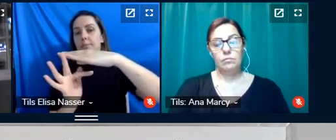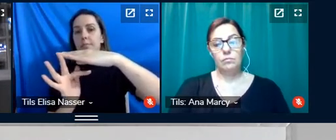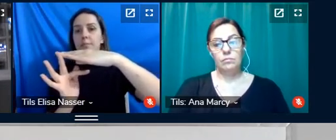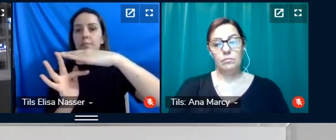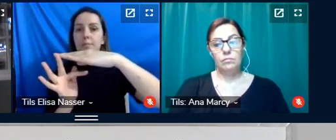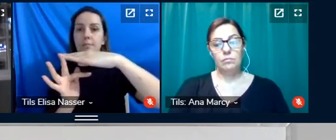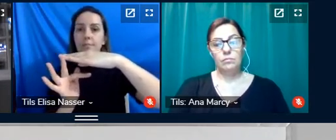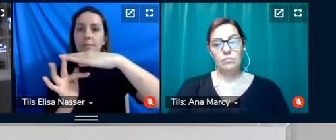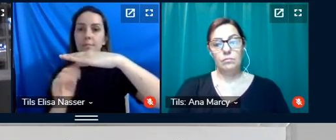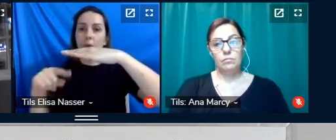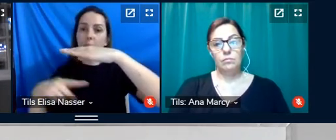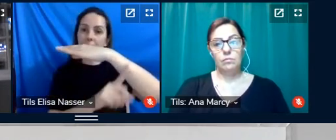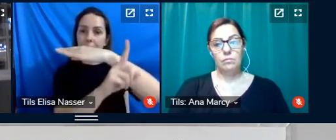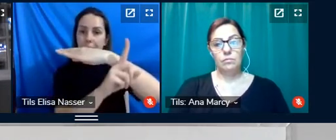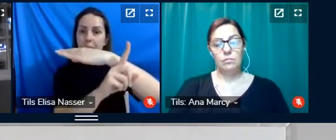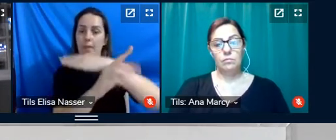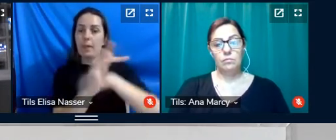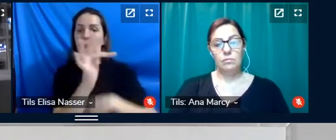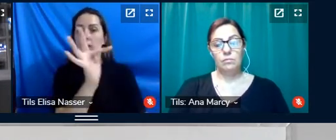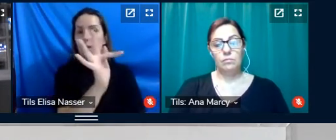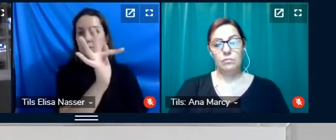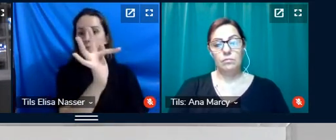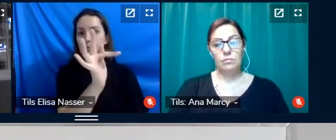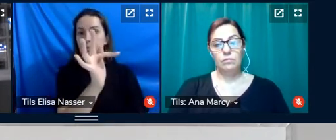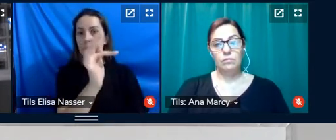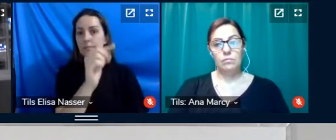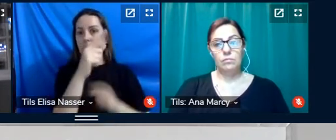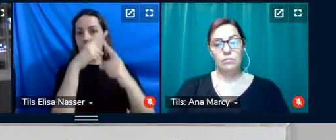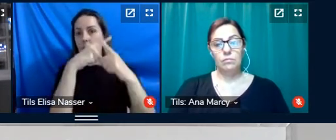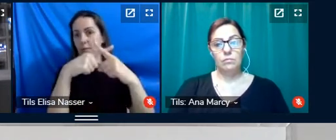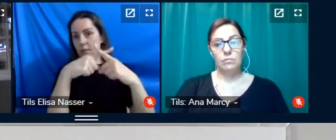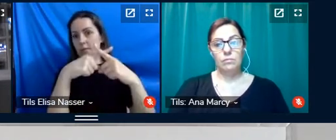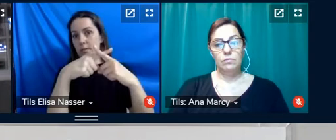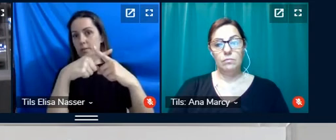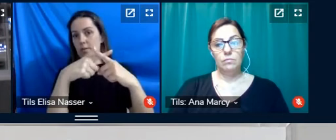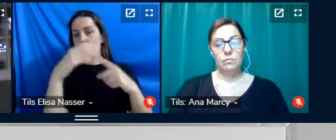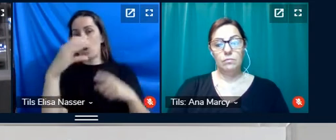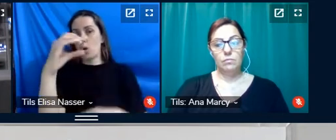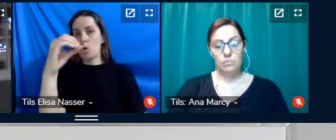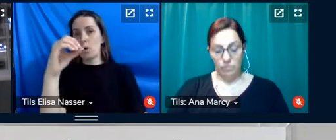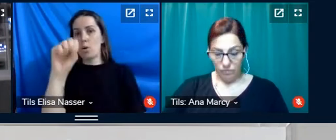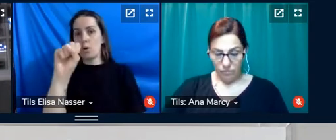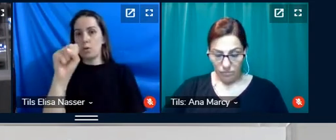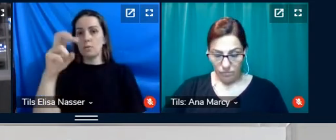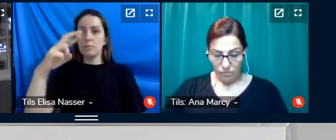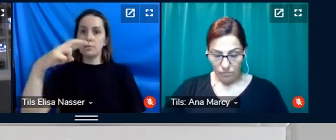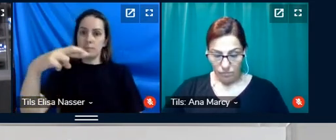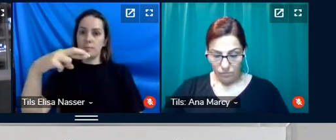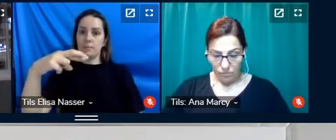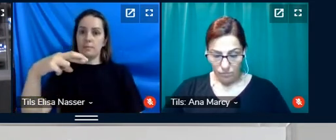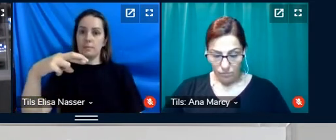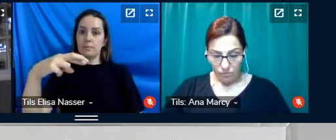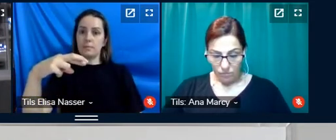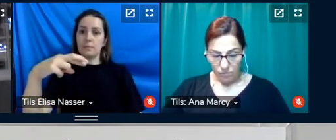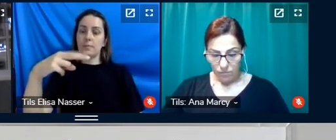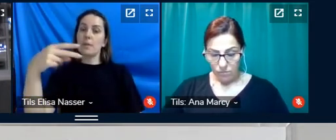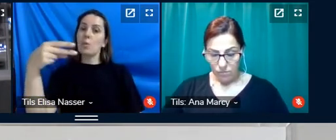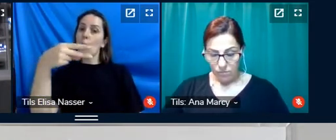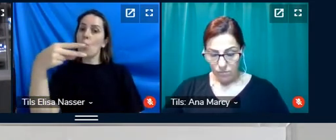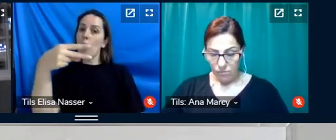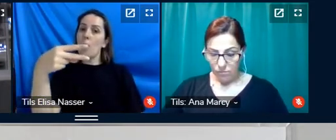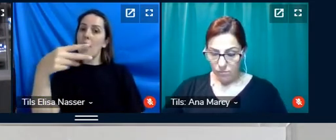Então passo F para cima, F vezes cosseno de alfa é o Fx, não é?